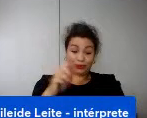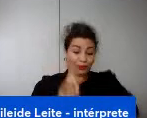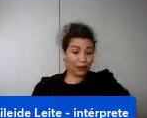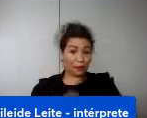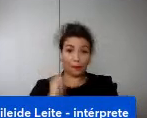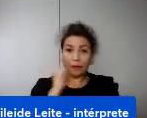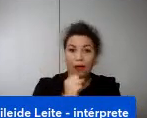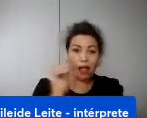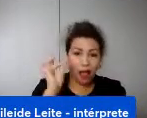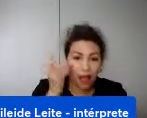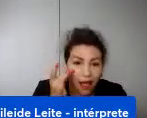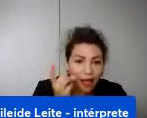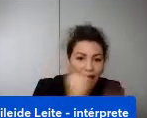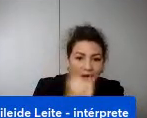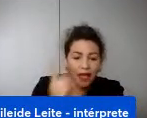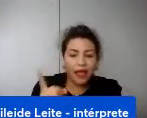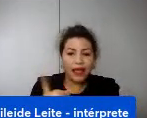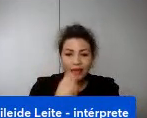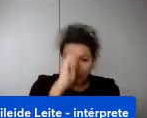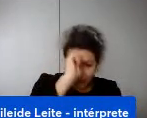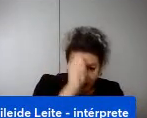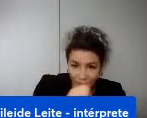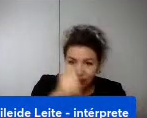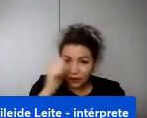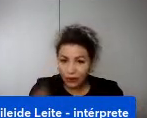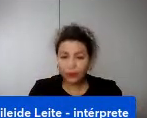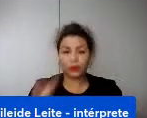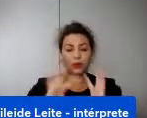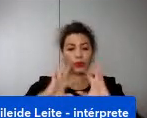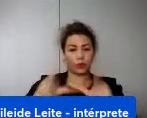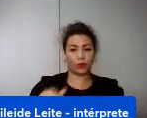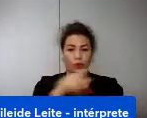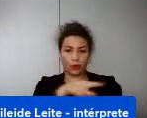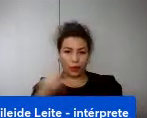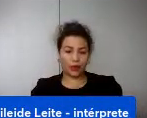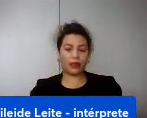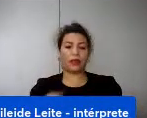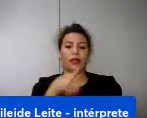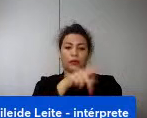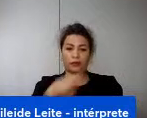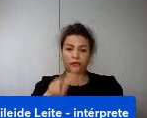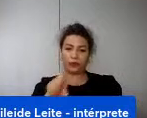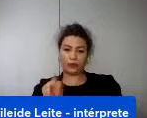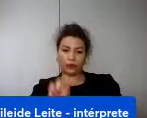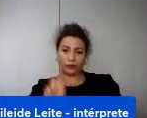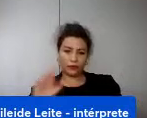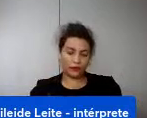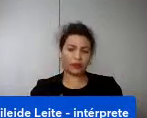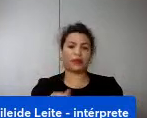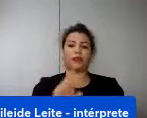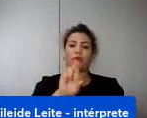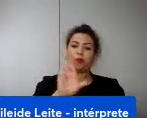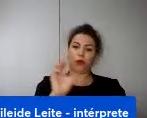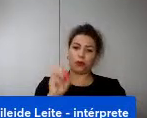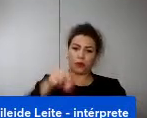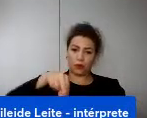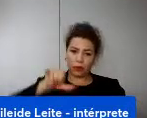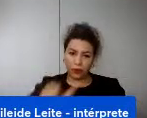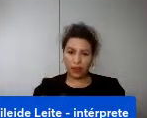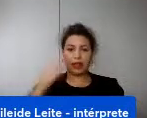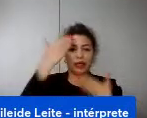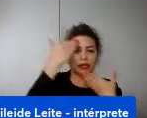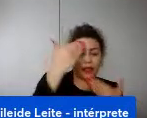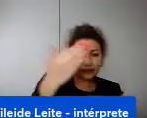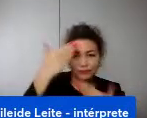encontrar pessoalmente. Quero cumprimentar aos professores Claudionor, Ronei, Vera e Robério. Agradecer pela presença